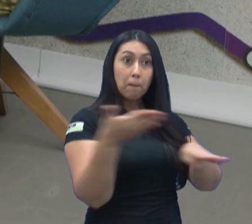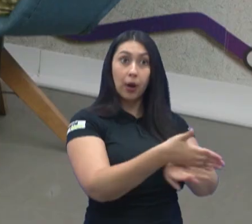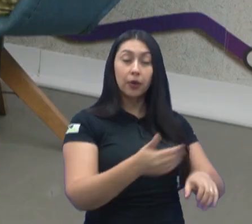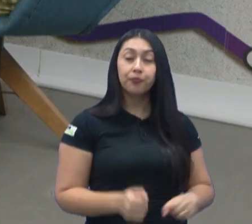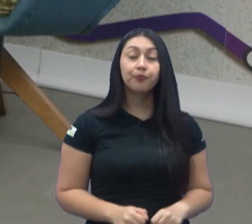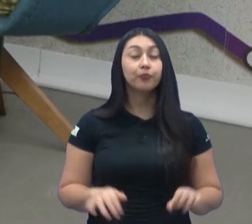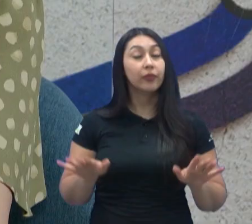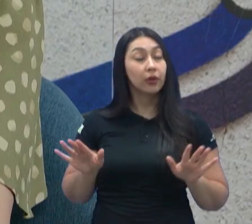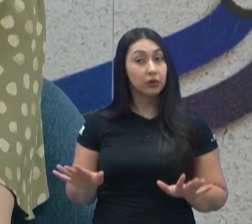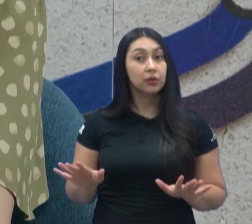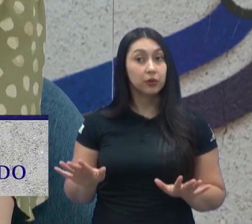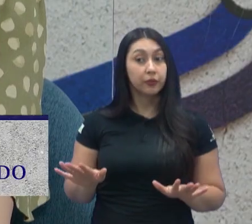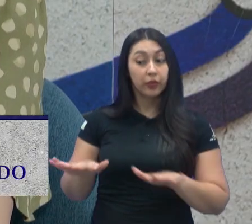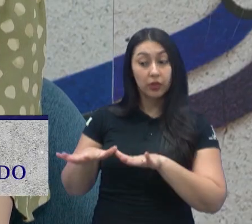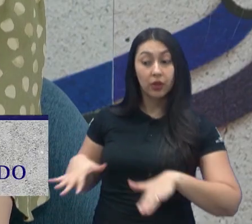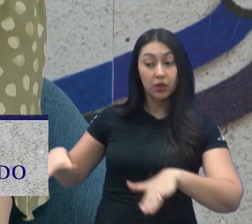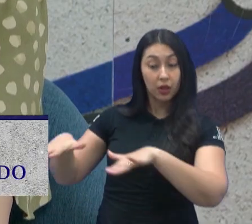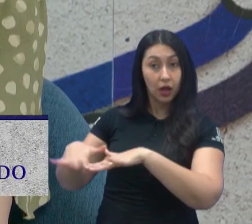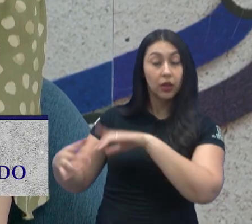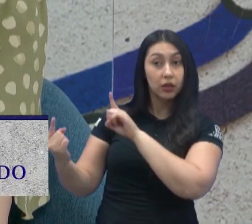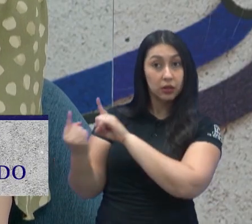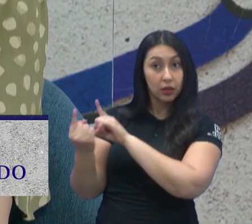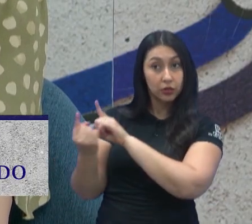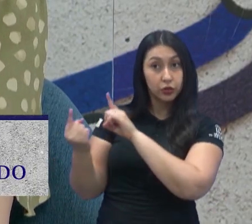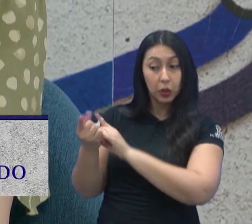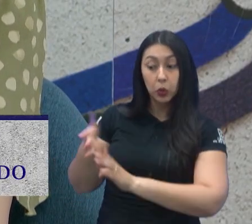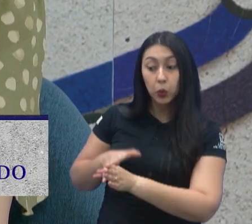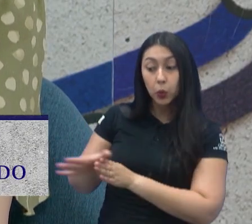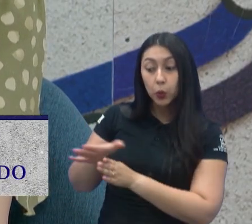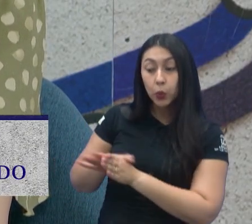Olha, na área de atendimento e orientação às famílias,